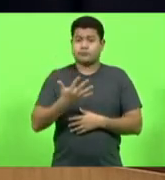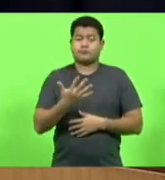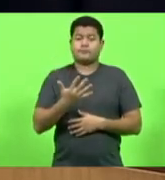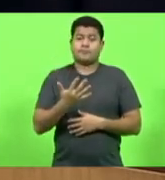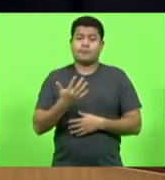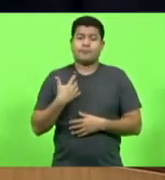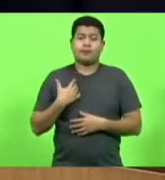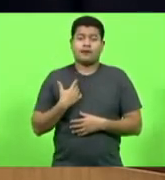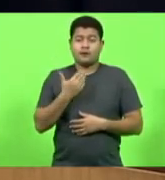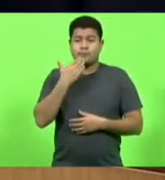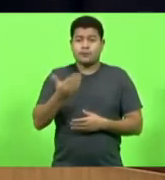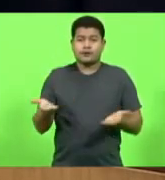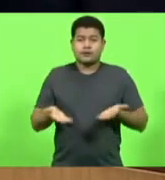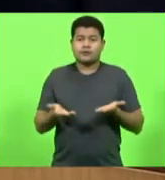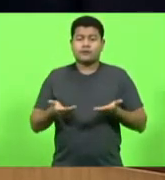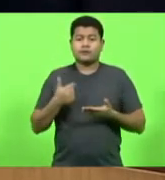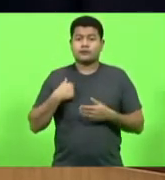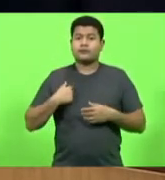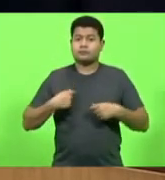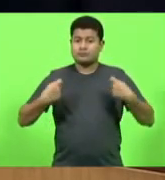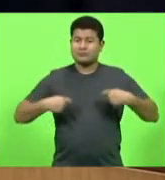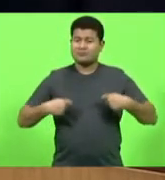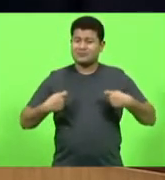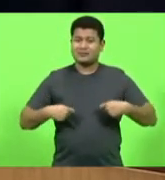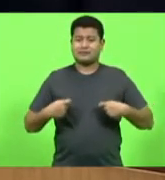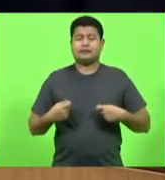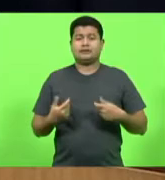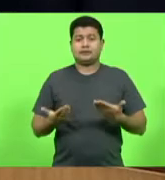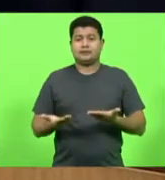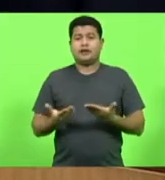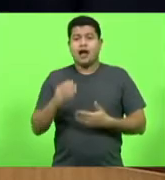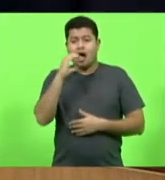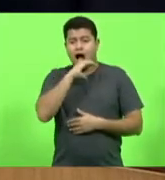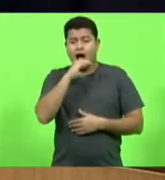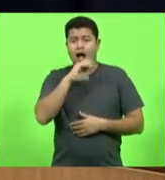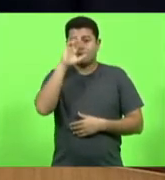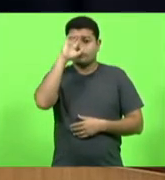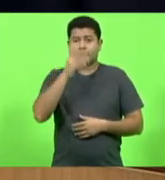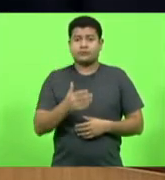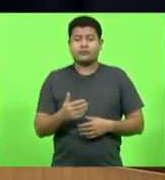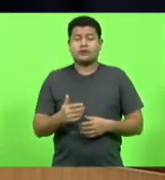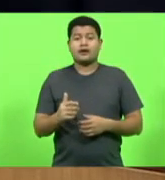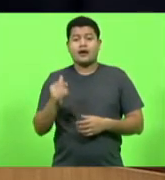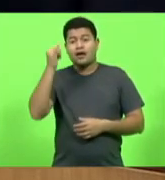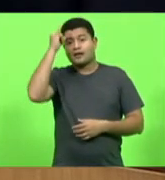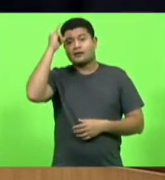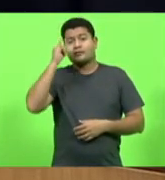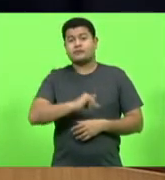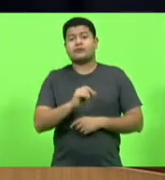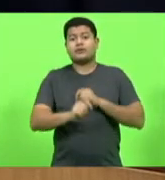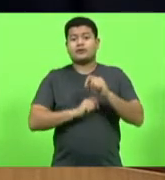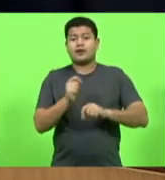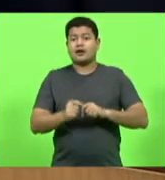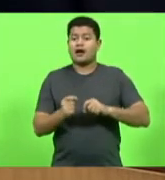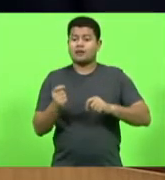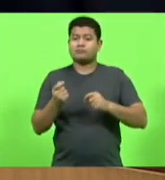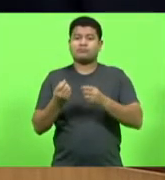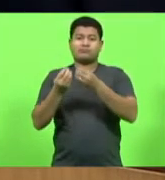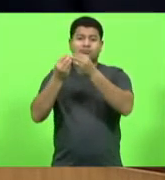sejam tomadas as providências, evitando assim a questão do colapso do sistema.